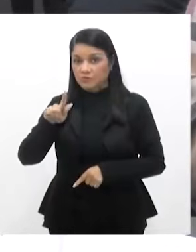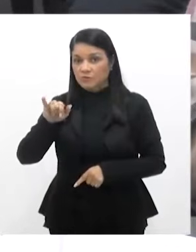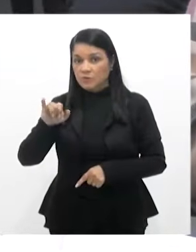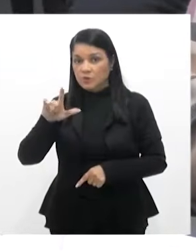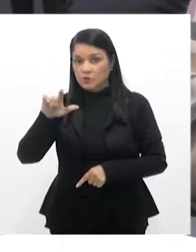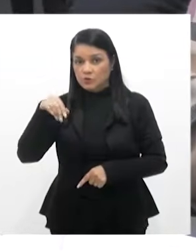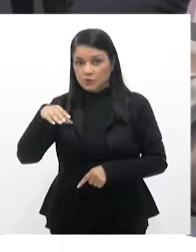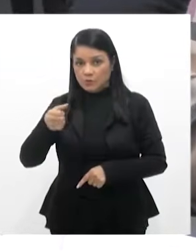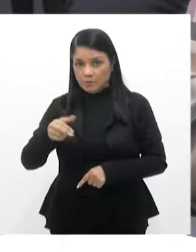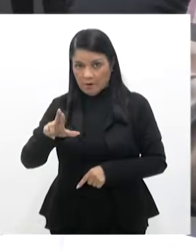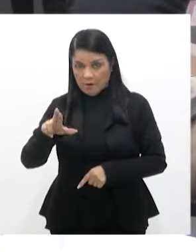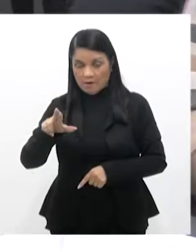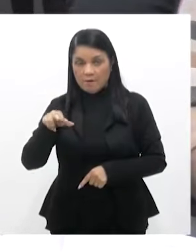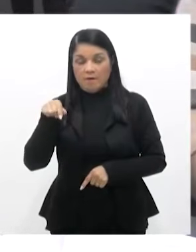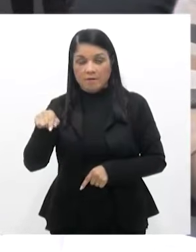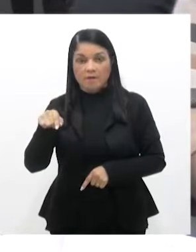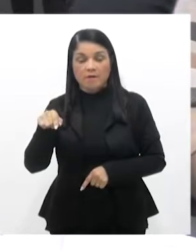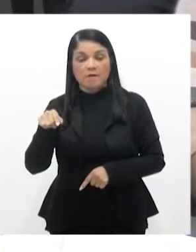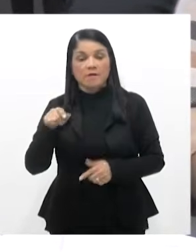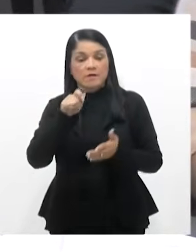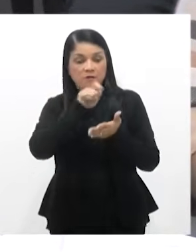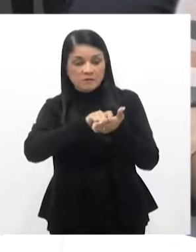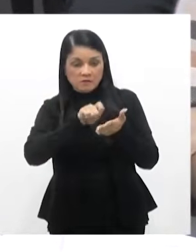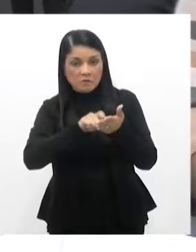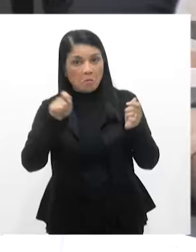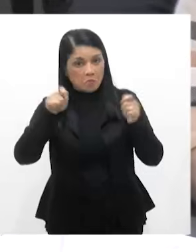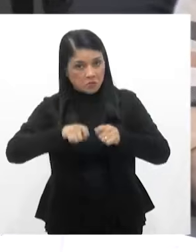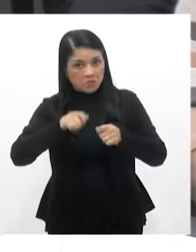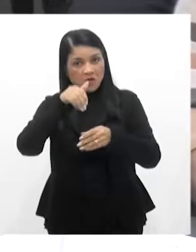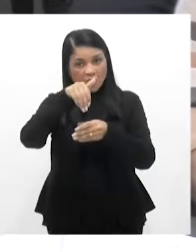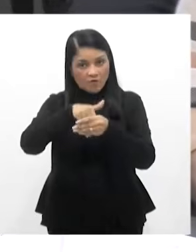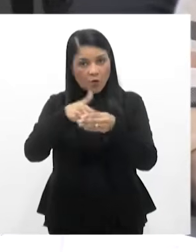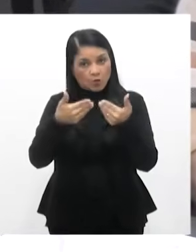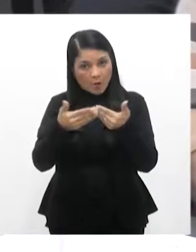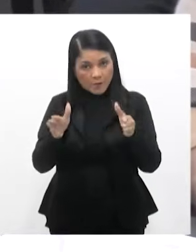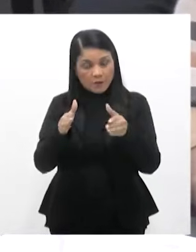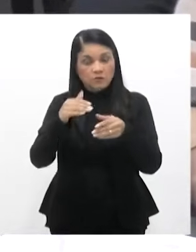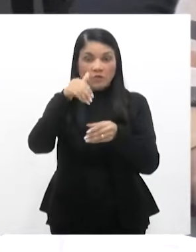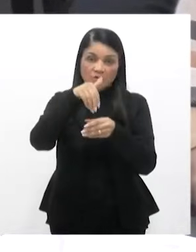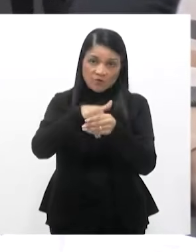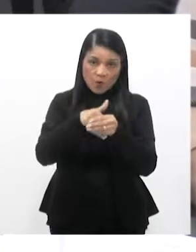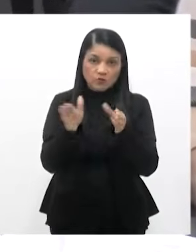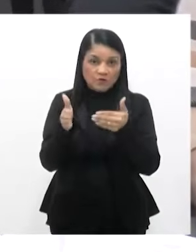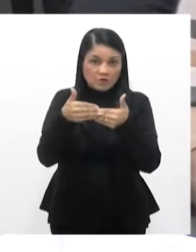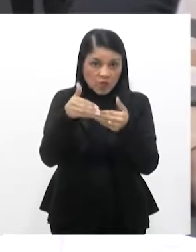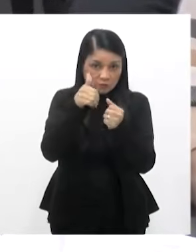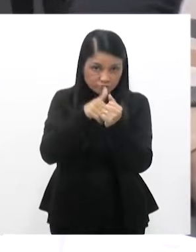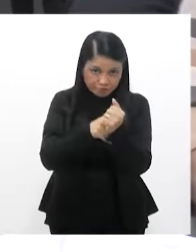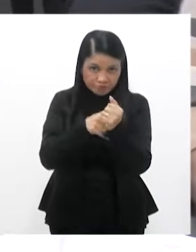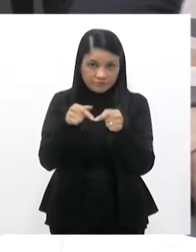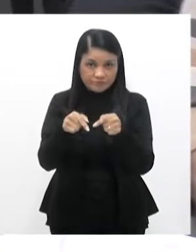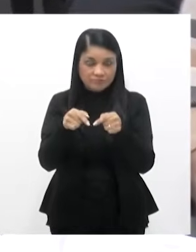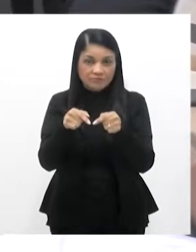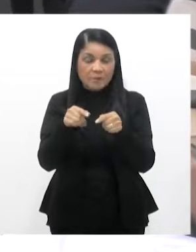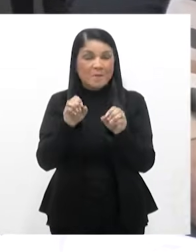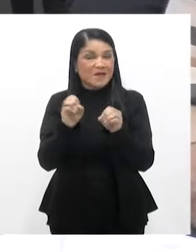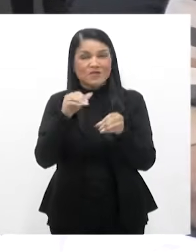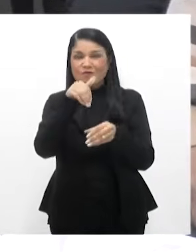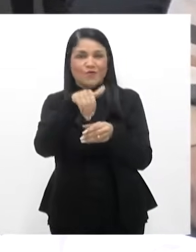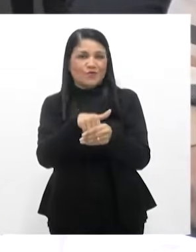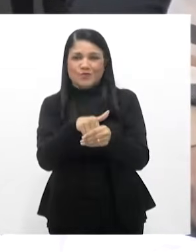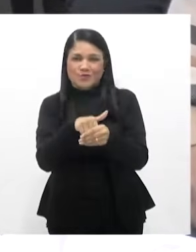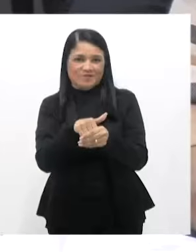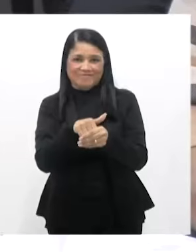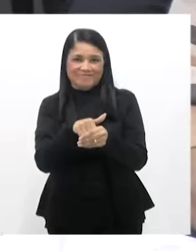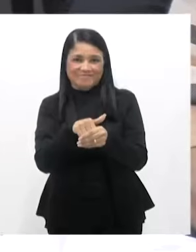escreveu que poderia ser voto aberto e voto fechado, mas não foi votado. Verdade.